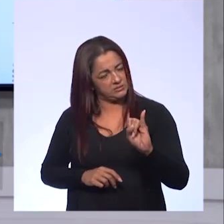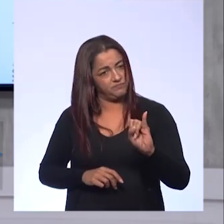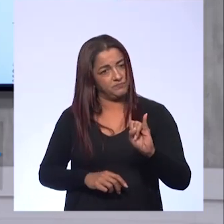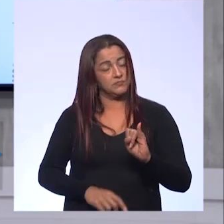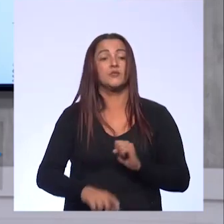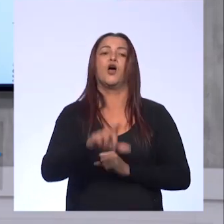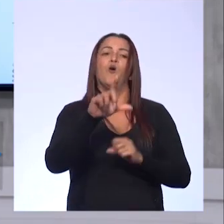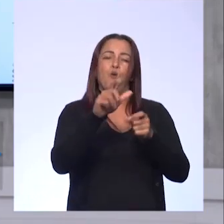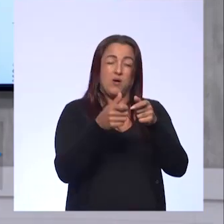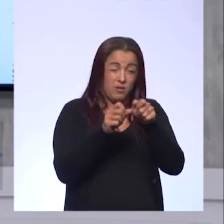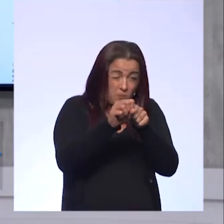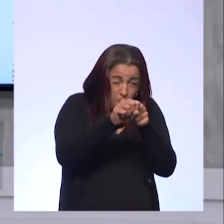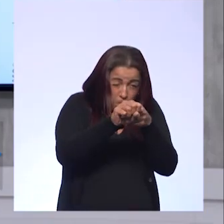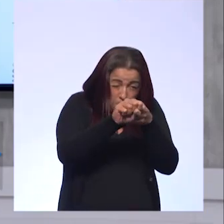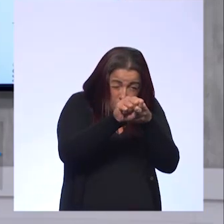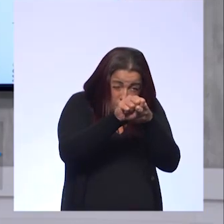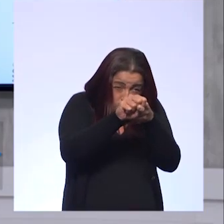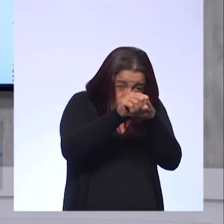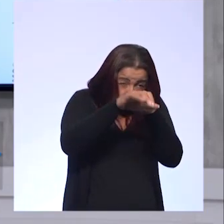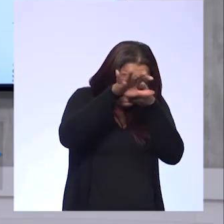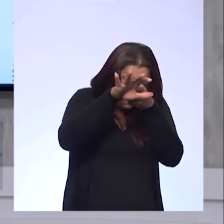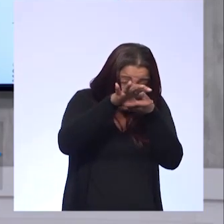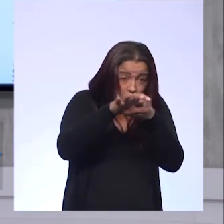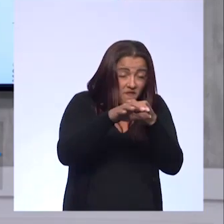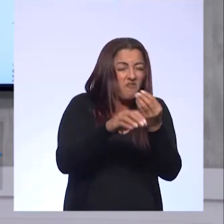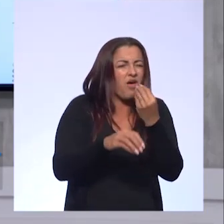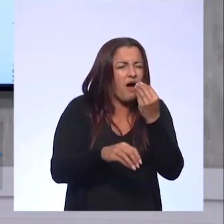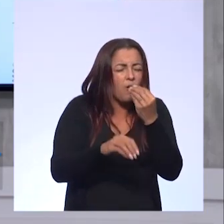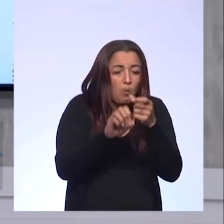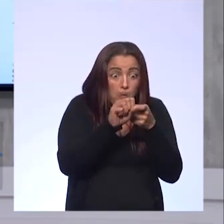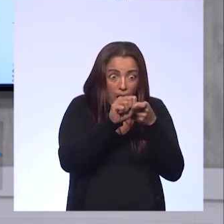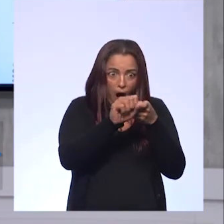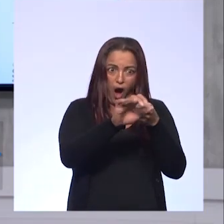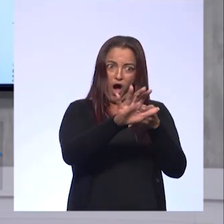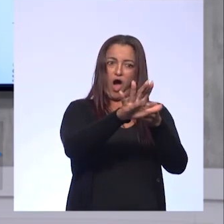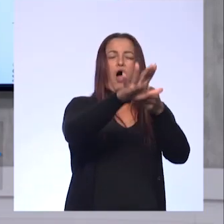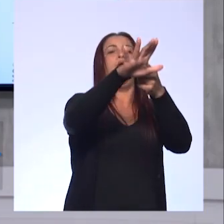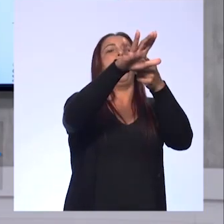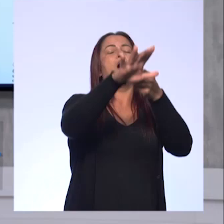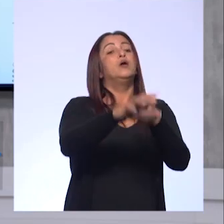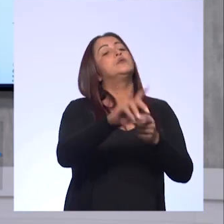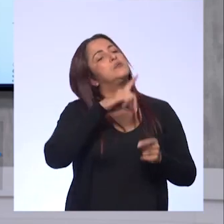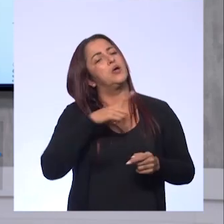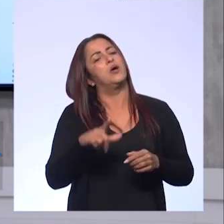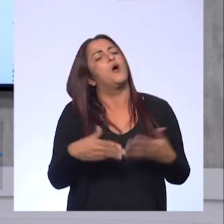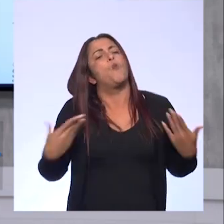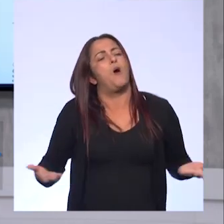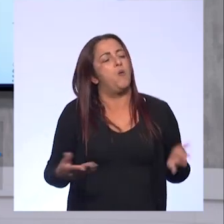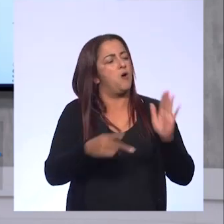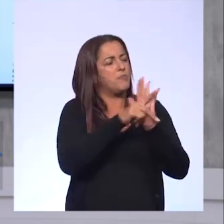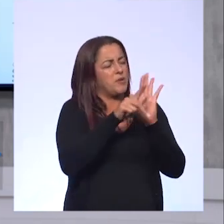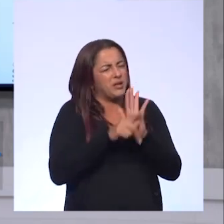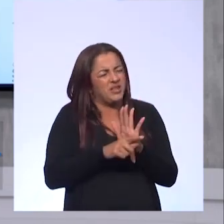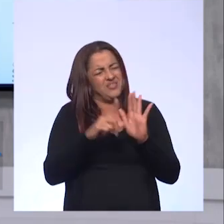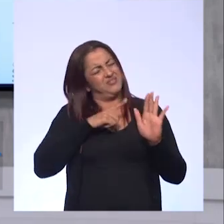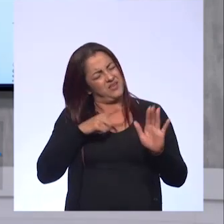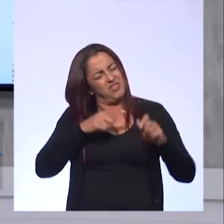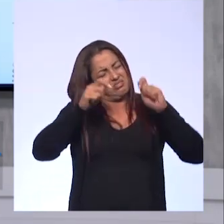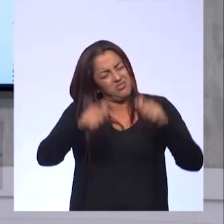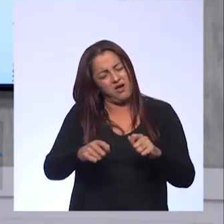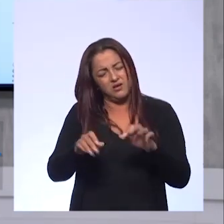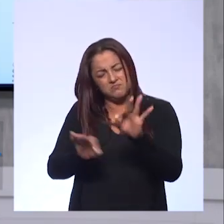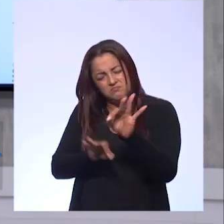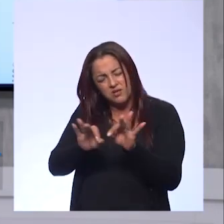tava fraco e ficou mais forte qual propriedade né dentre as propriedades das ondas citados aquela que uso